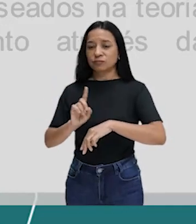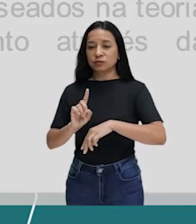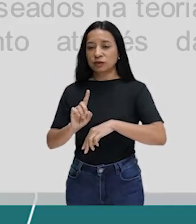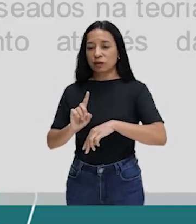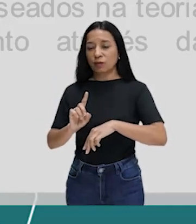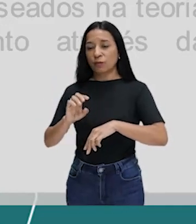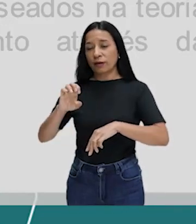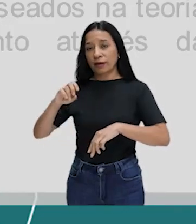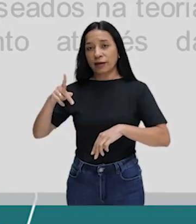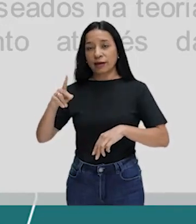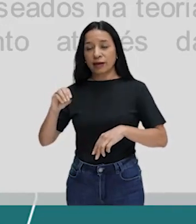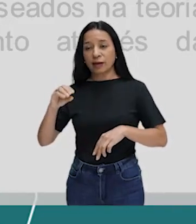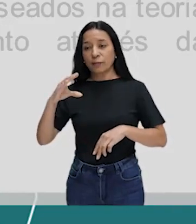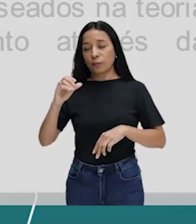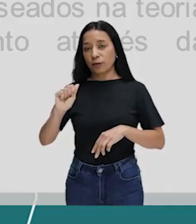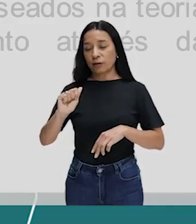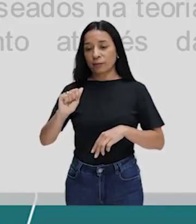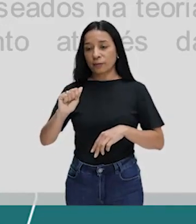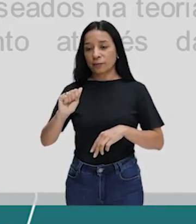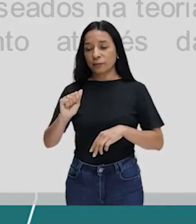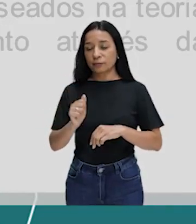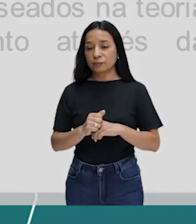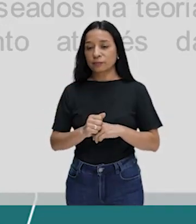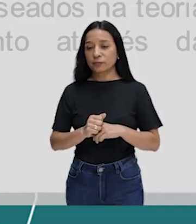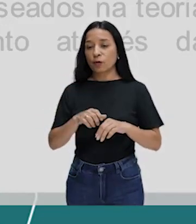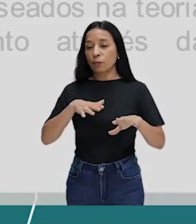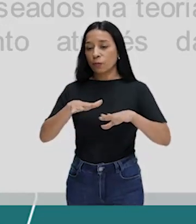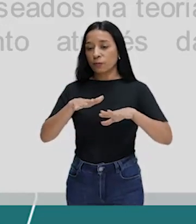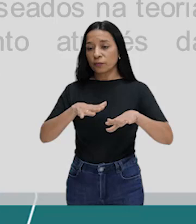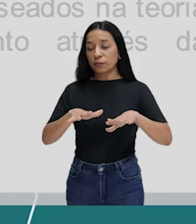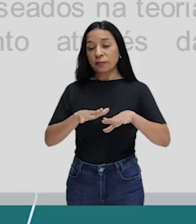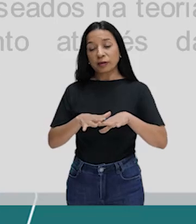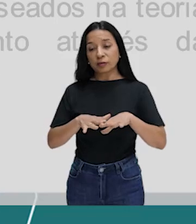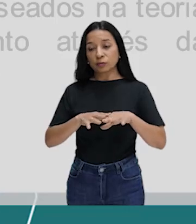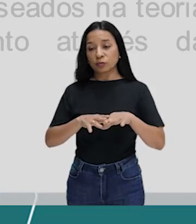mesma época. Porque o movimento literário, Chuchus, dura